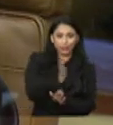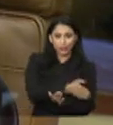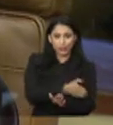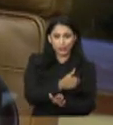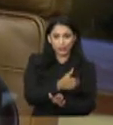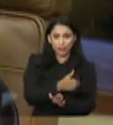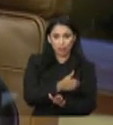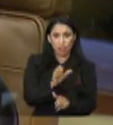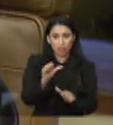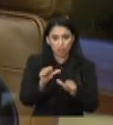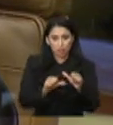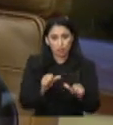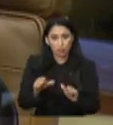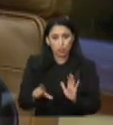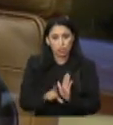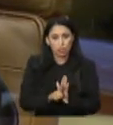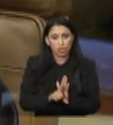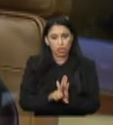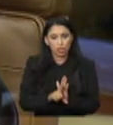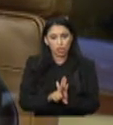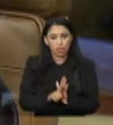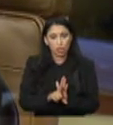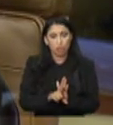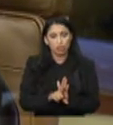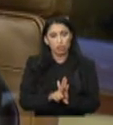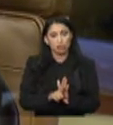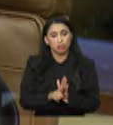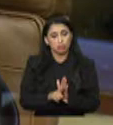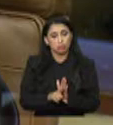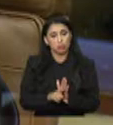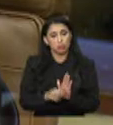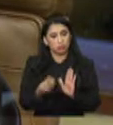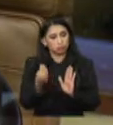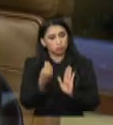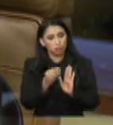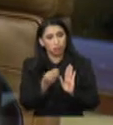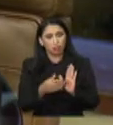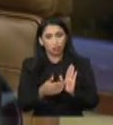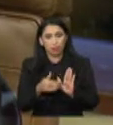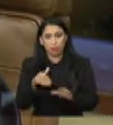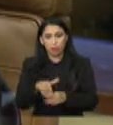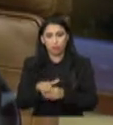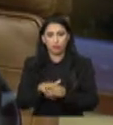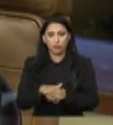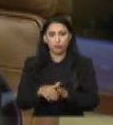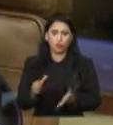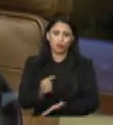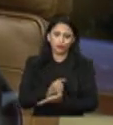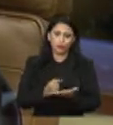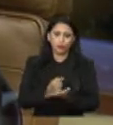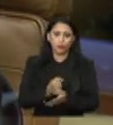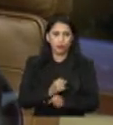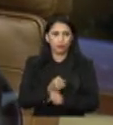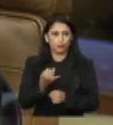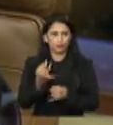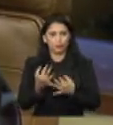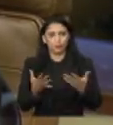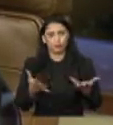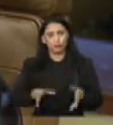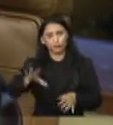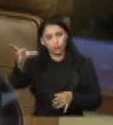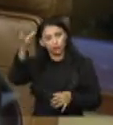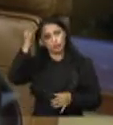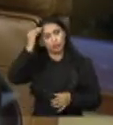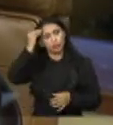alteração Legislativa que se trouxe a colação a luz de um conjunto de fundamento a